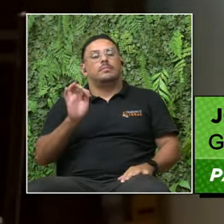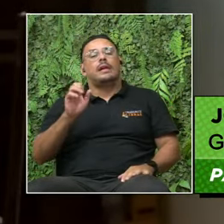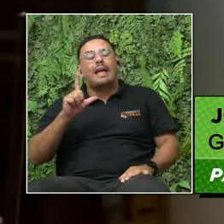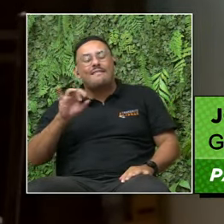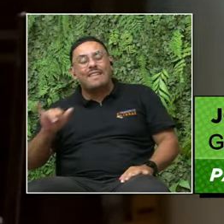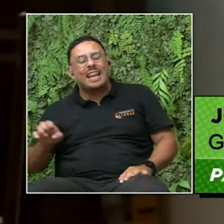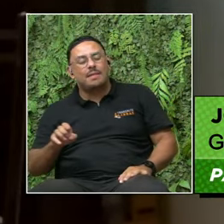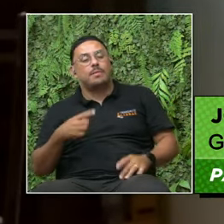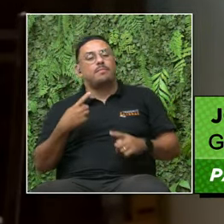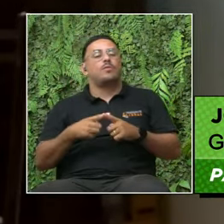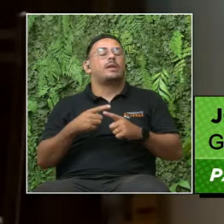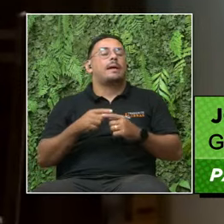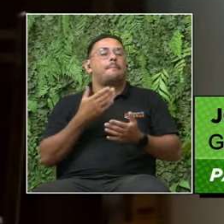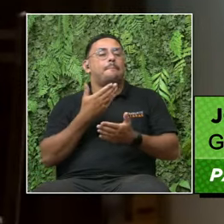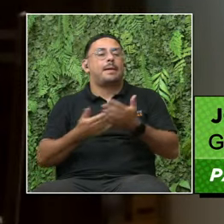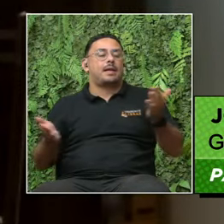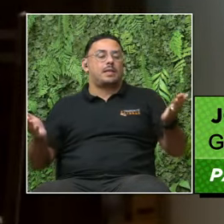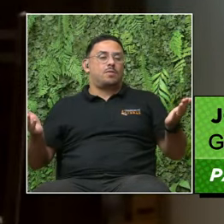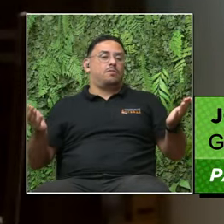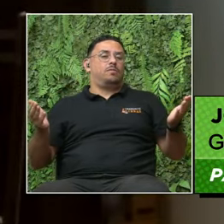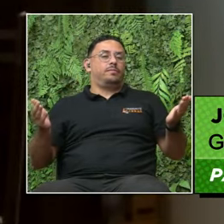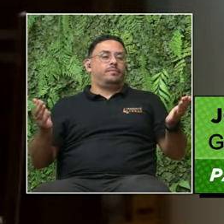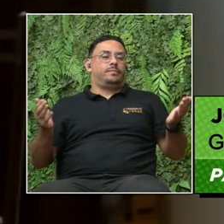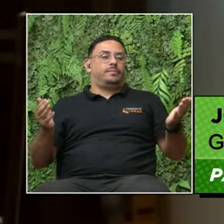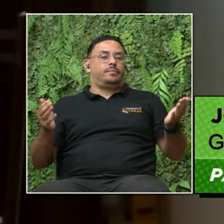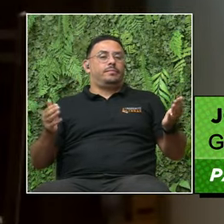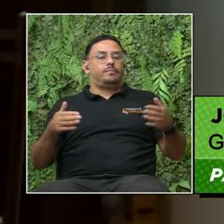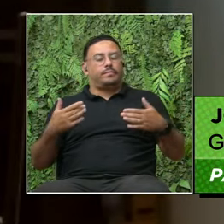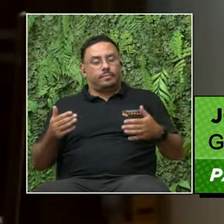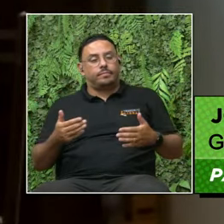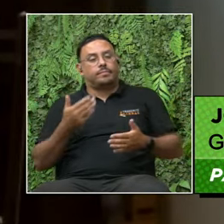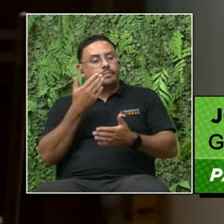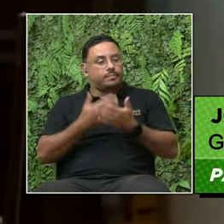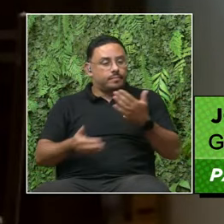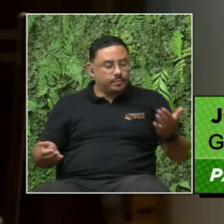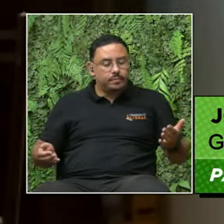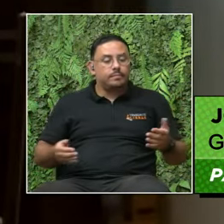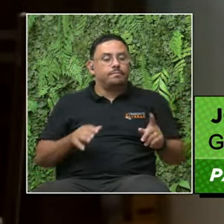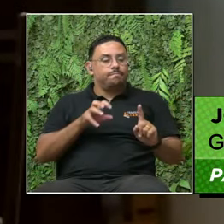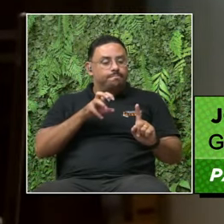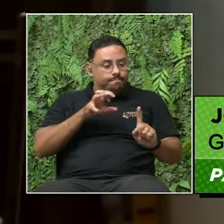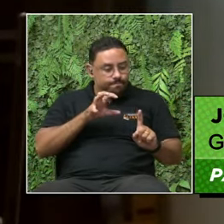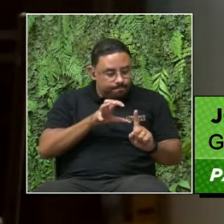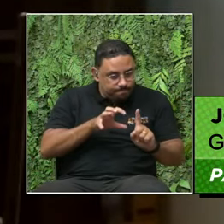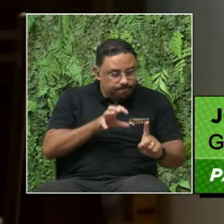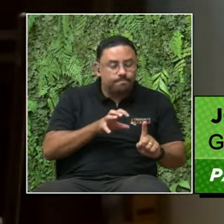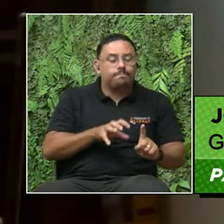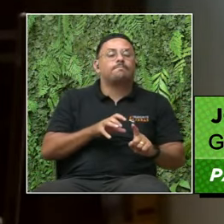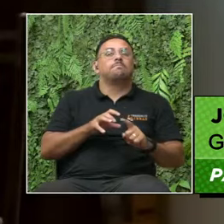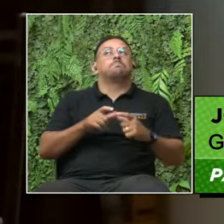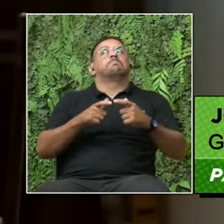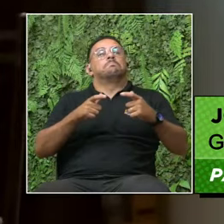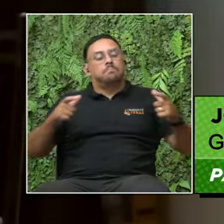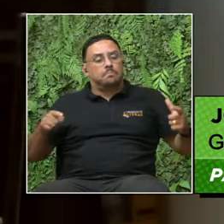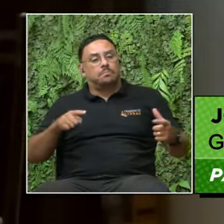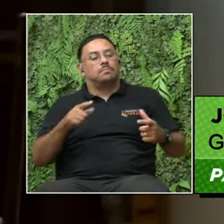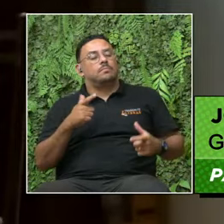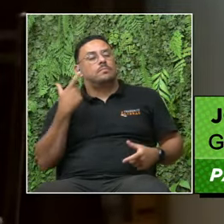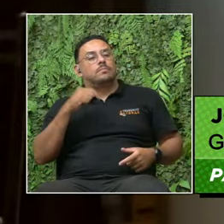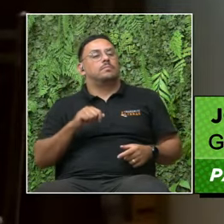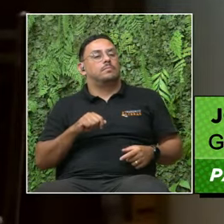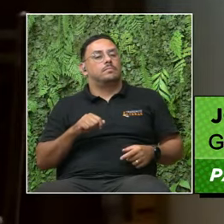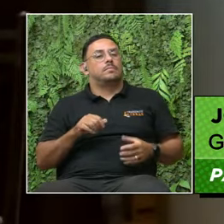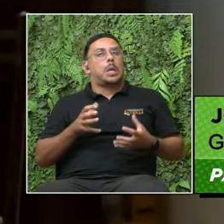ele caiu porque ele foi derrotado no clássico foi derrotado no clássico a pressão aumentou de uma maneira gigantesca e ele acabou